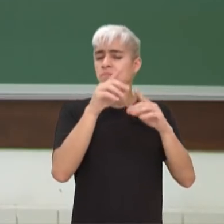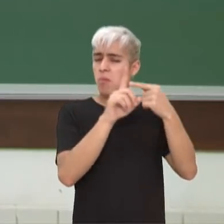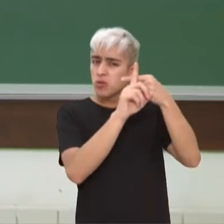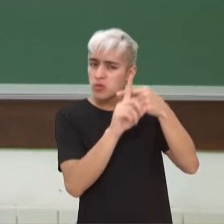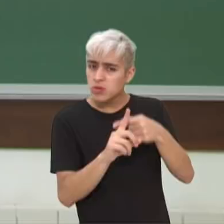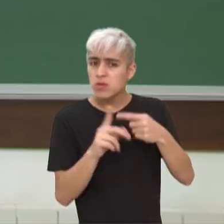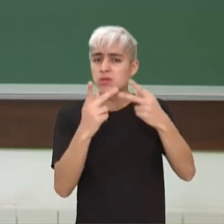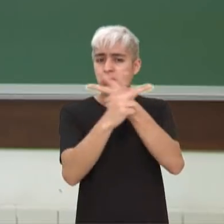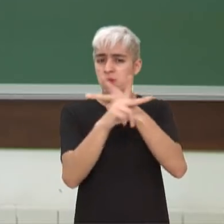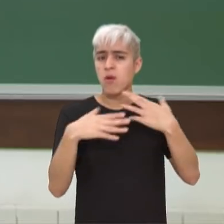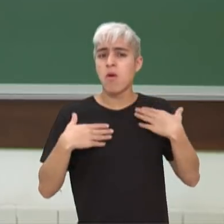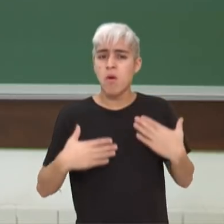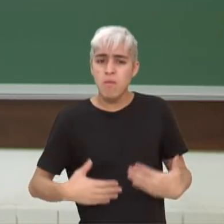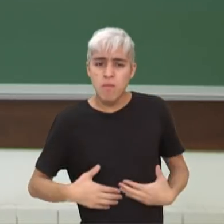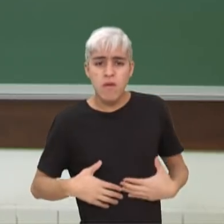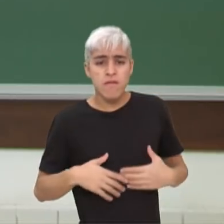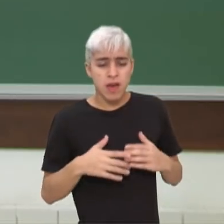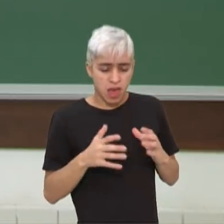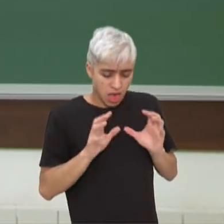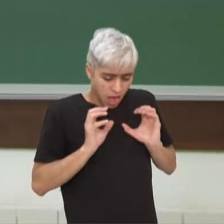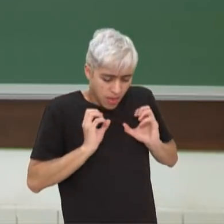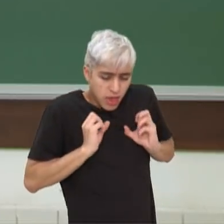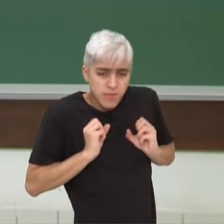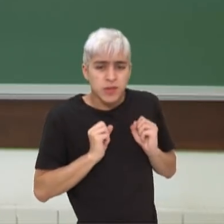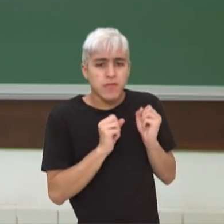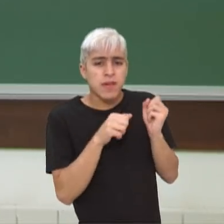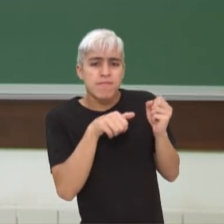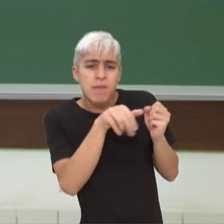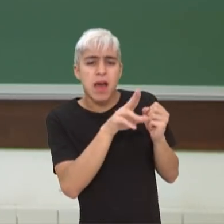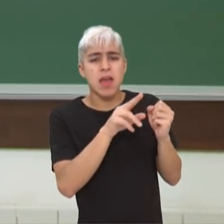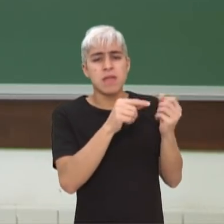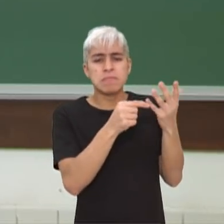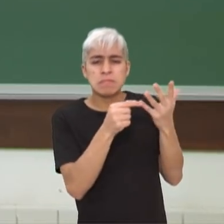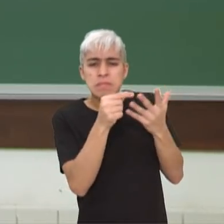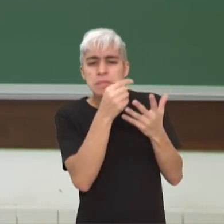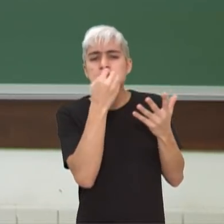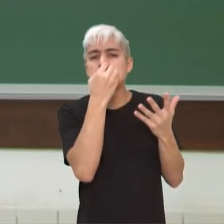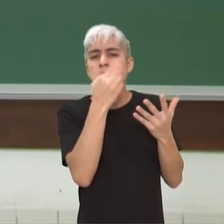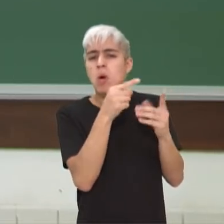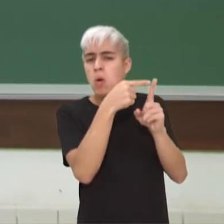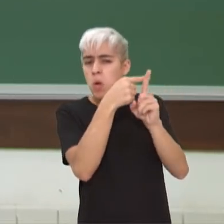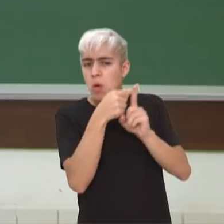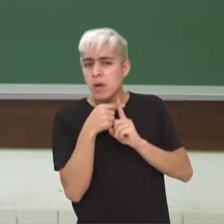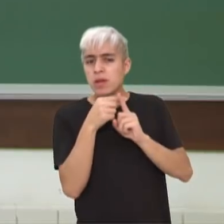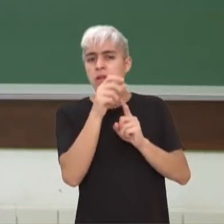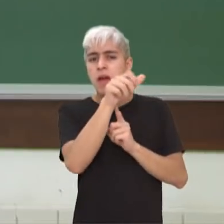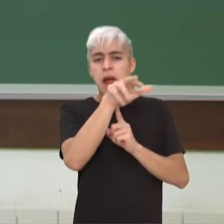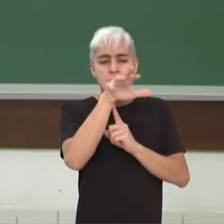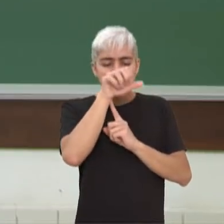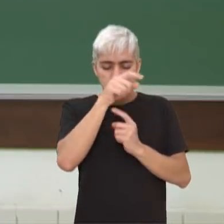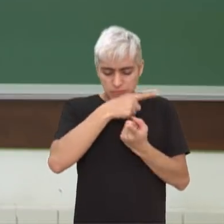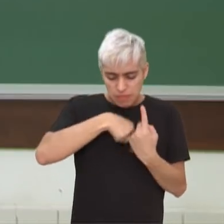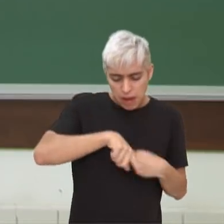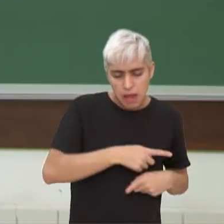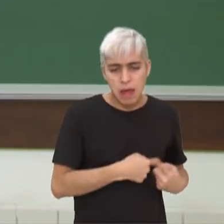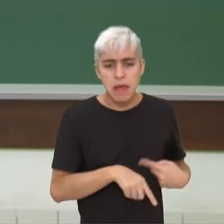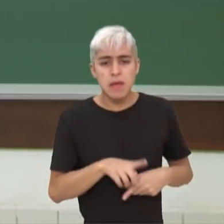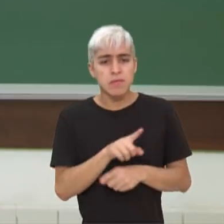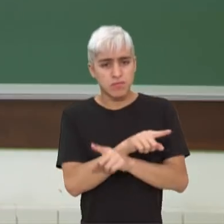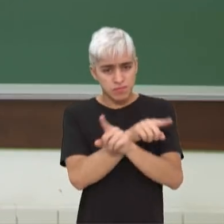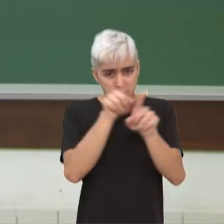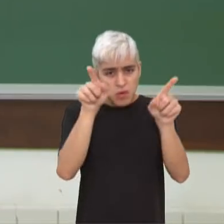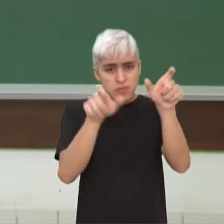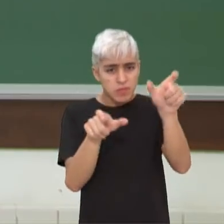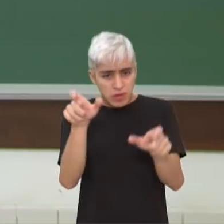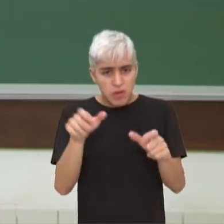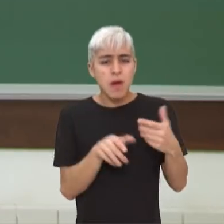O corpo vai absorver melhor ali os nutrientes e também vai aumentar ali o fluxo sanguíneo, a quantidade de oxigênio, e você vai se tornar aí,